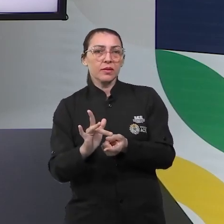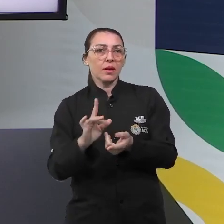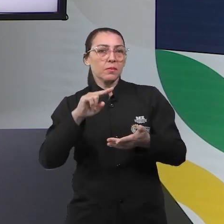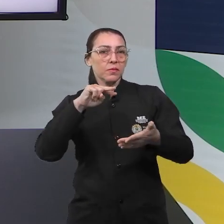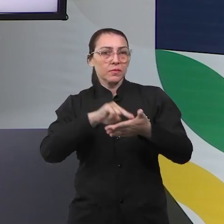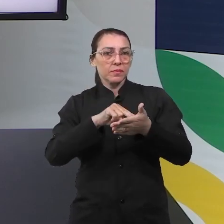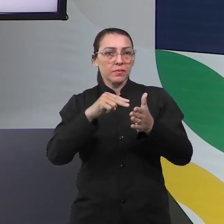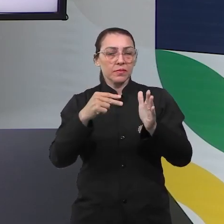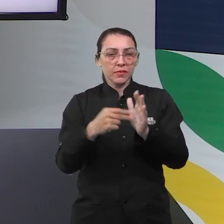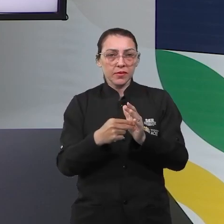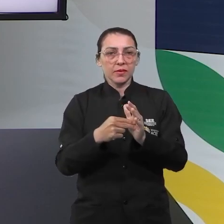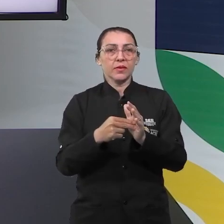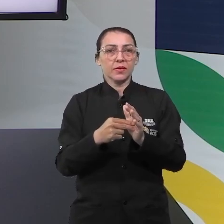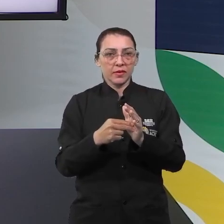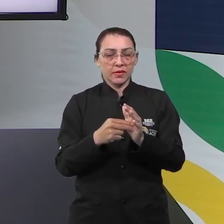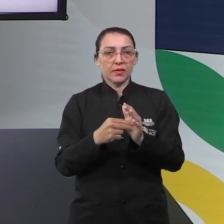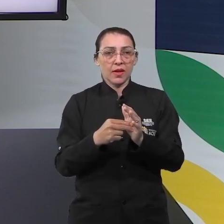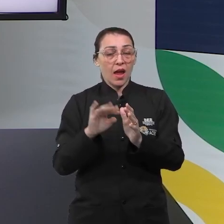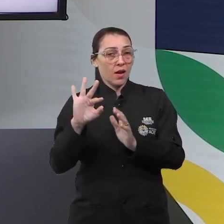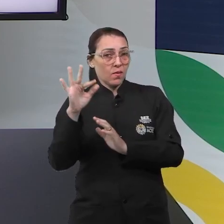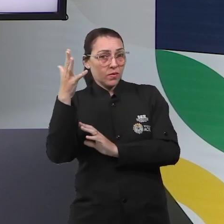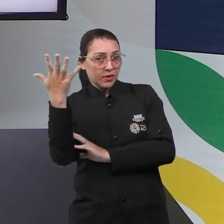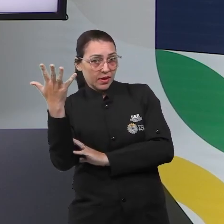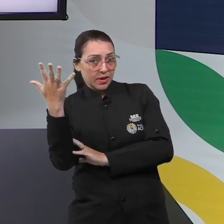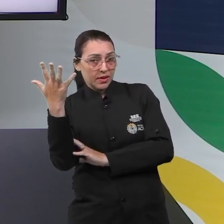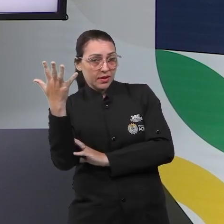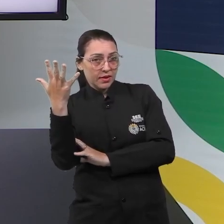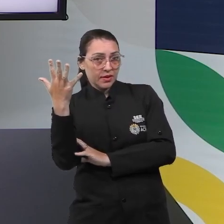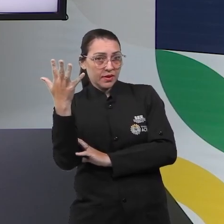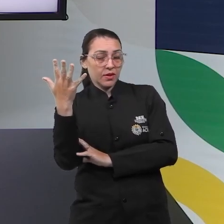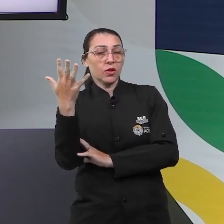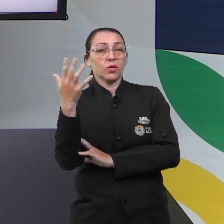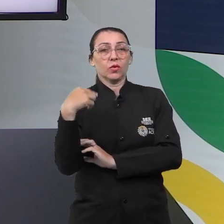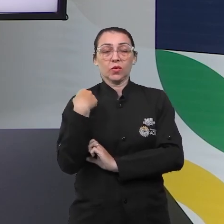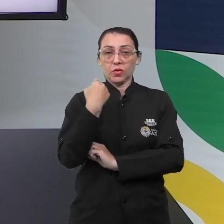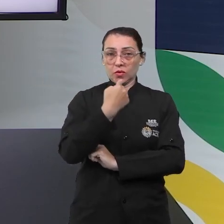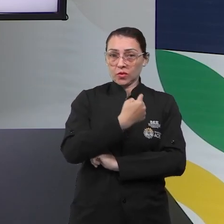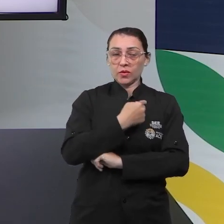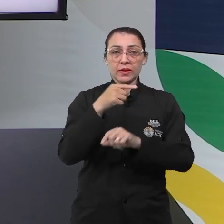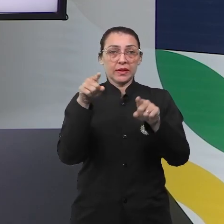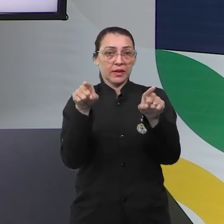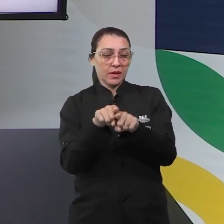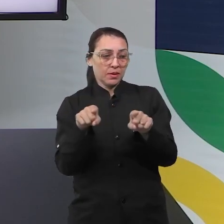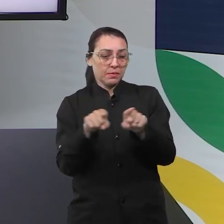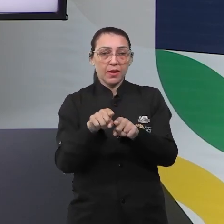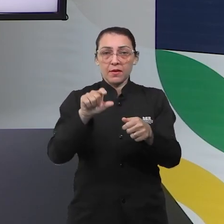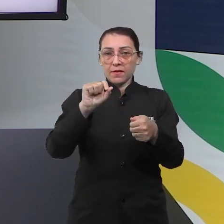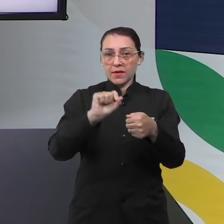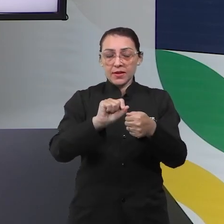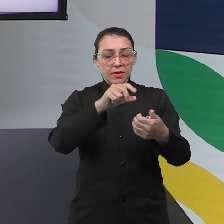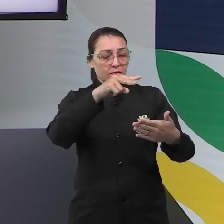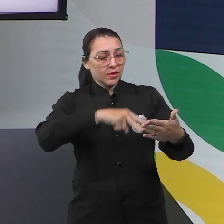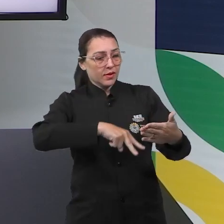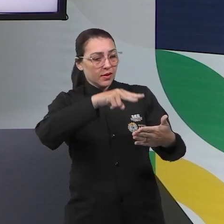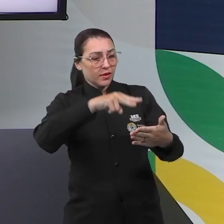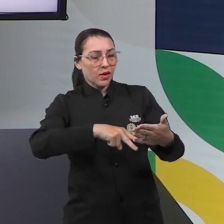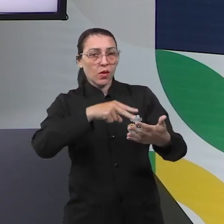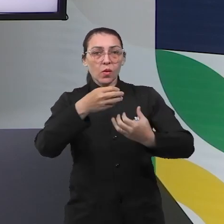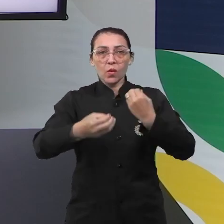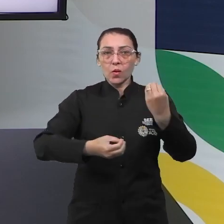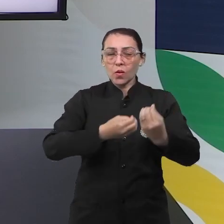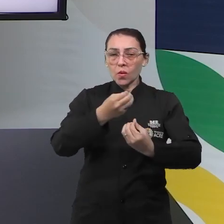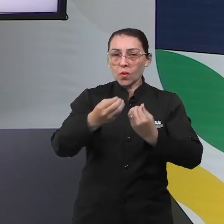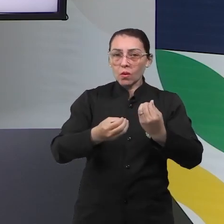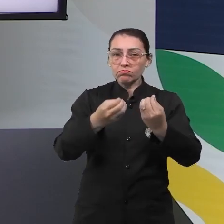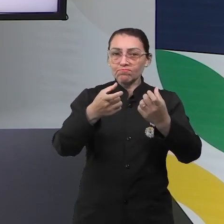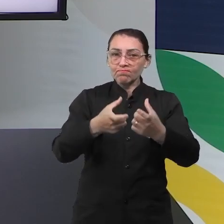sentido literal. E isso acontece quando nós estamos também realizando uma leitura. E como